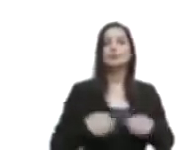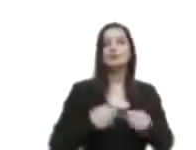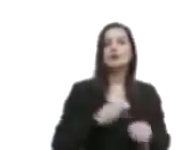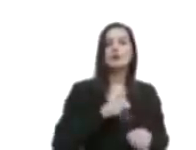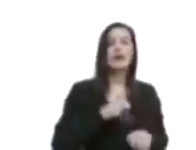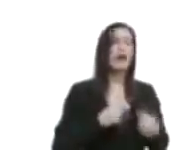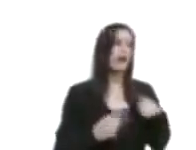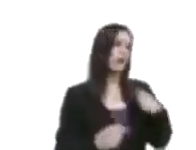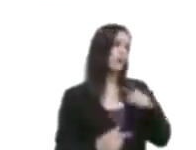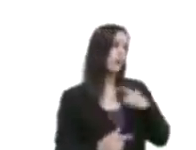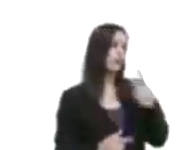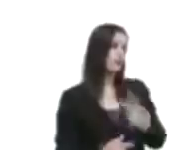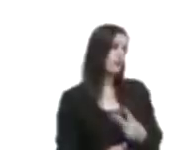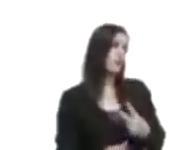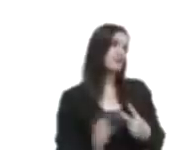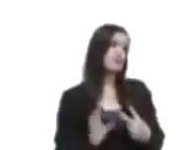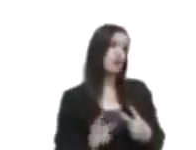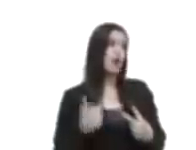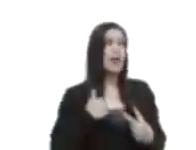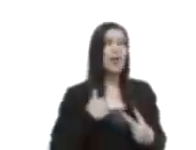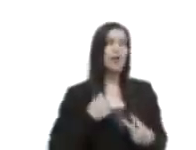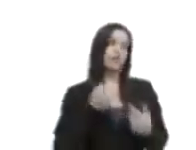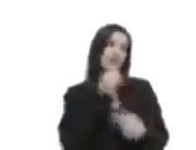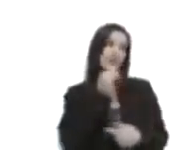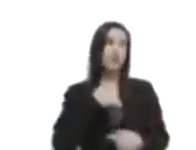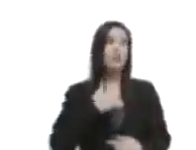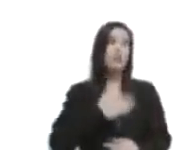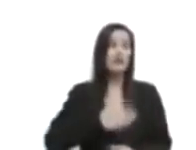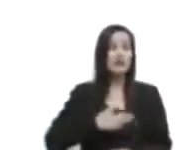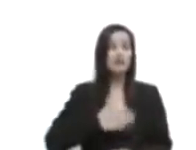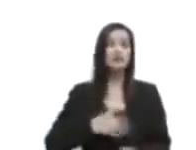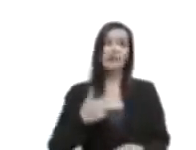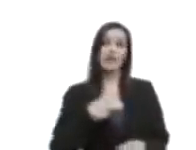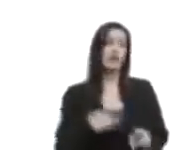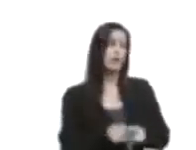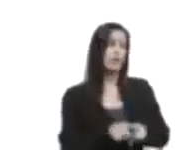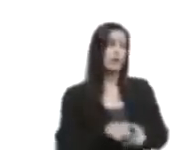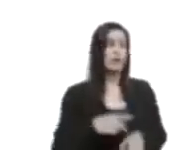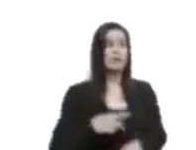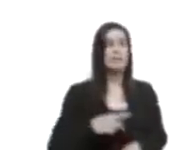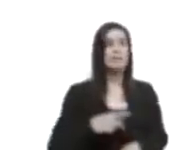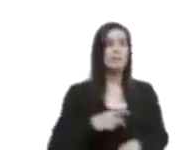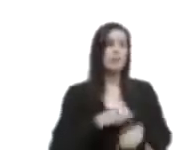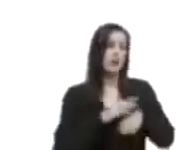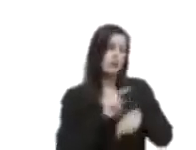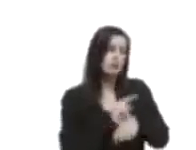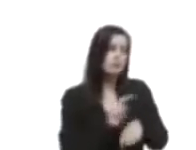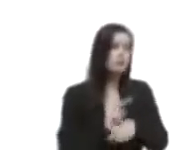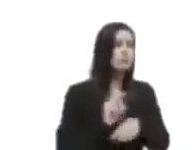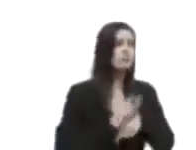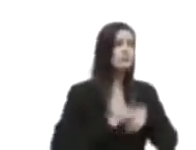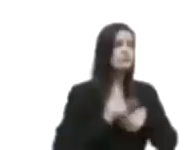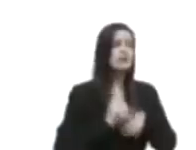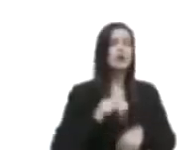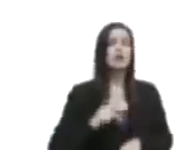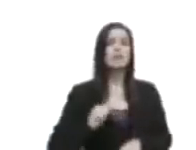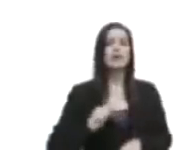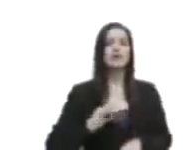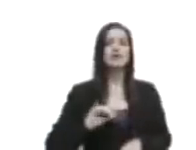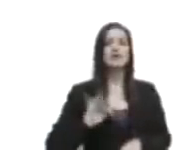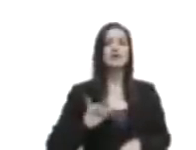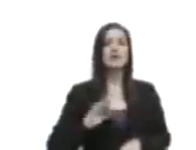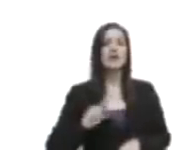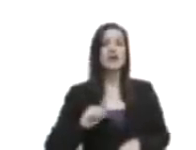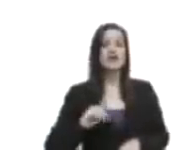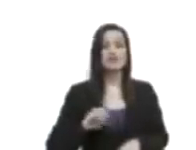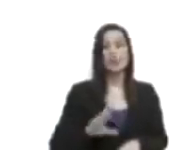tenho pelo menos 2, eu sou manso e eu sou pacificador. Ah não, eu já sou o que chora, o quebrantado